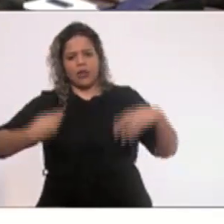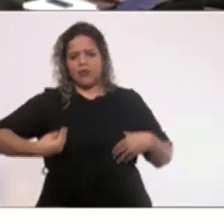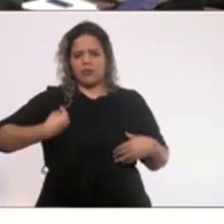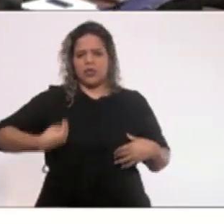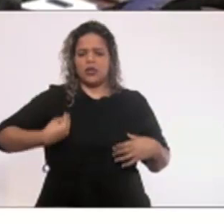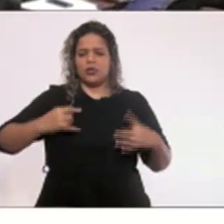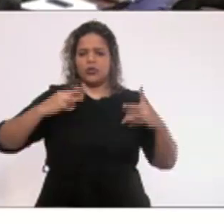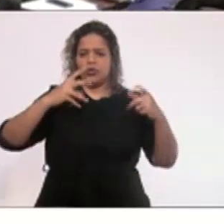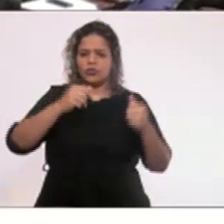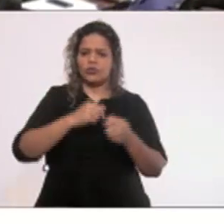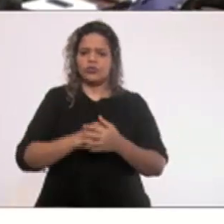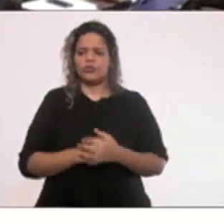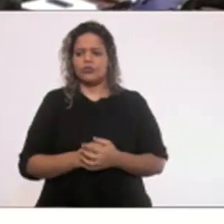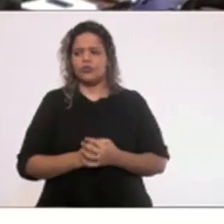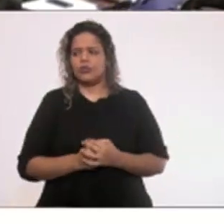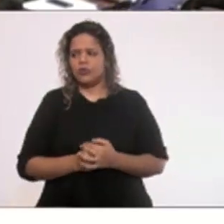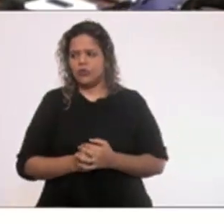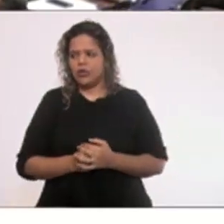todas os estudantes aqui.